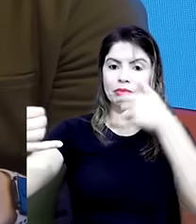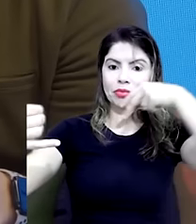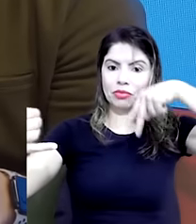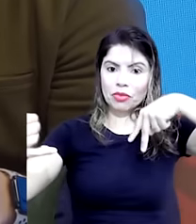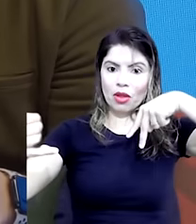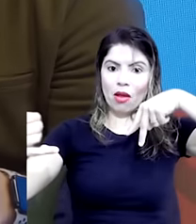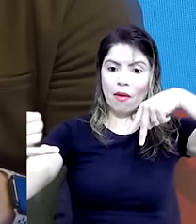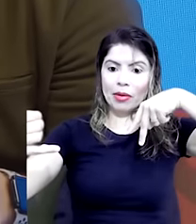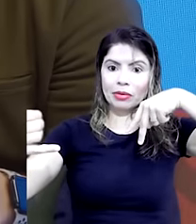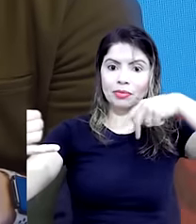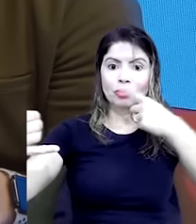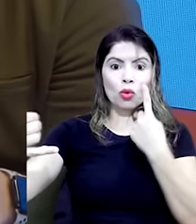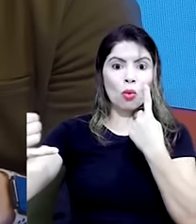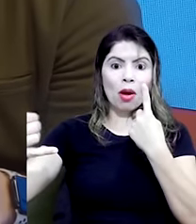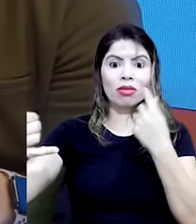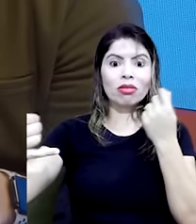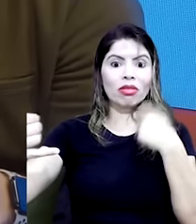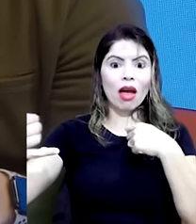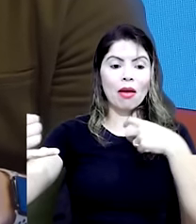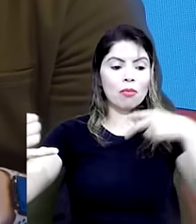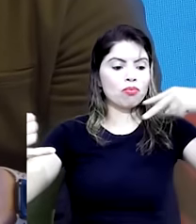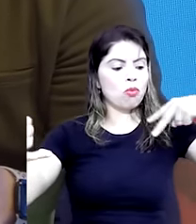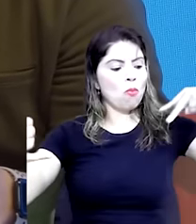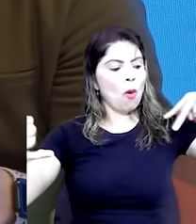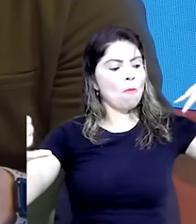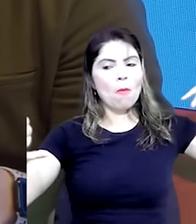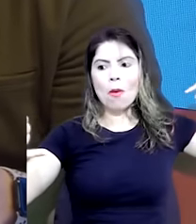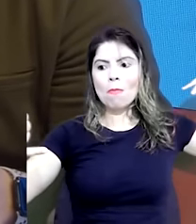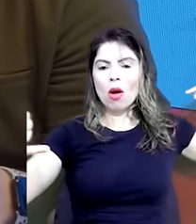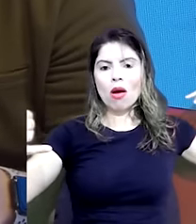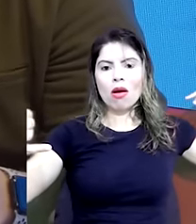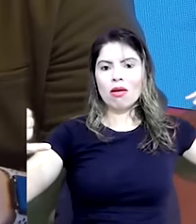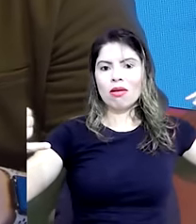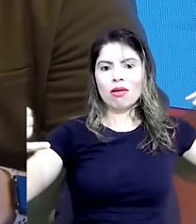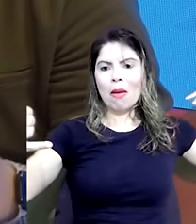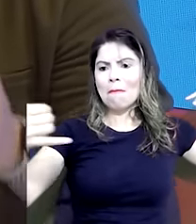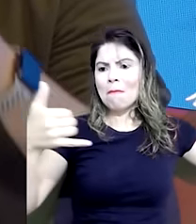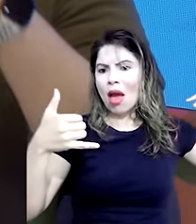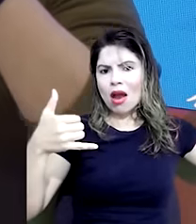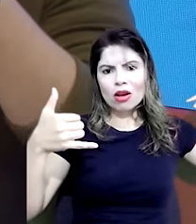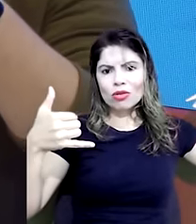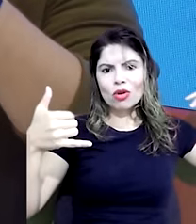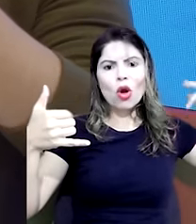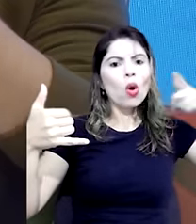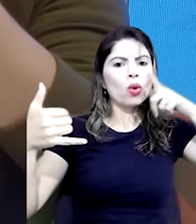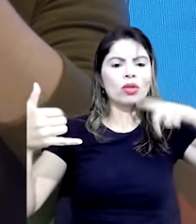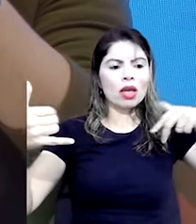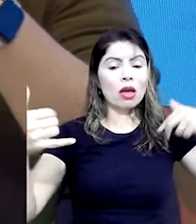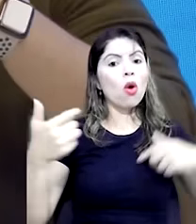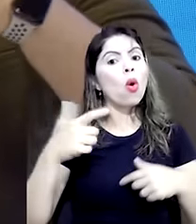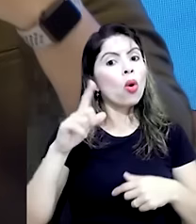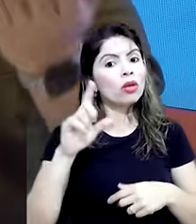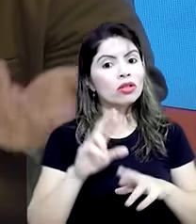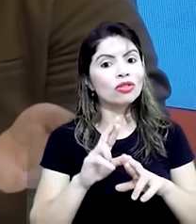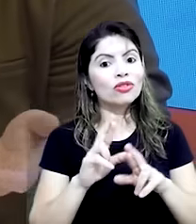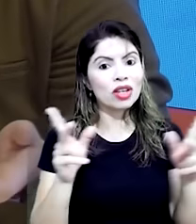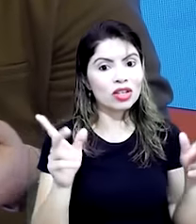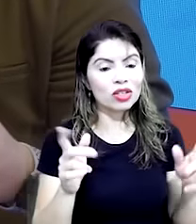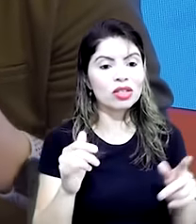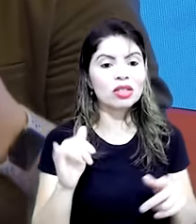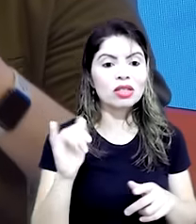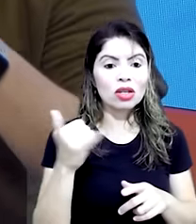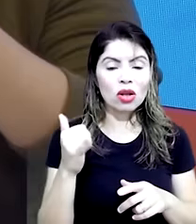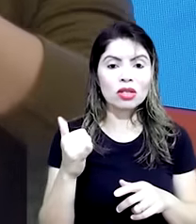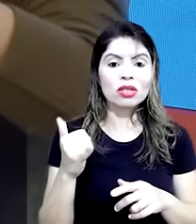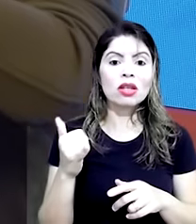tá aqui na minha frente uma câmera pega o edan que tá logo próximo a outra câmera pega o que tá mais para trás e a outra câmera que é um caso que tem tem celulares até com